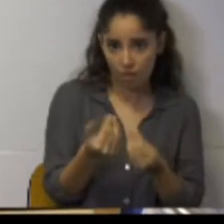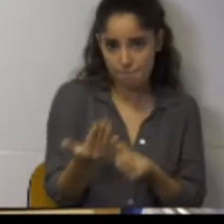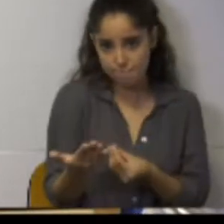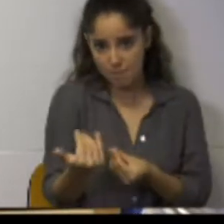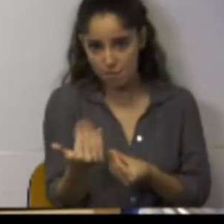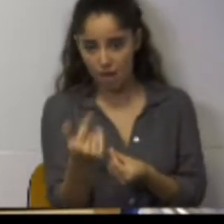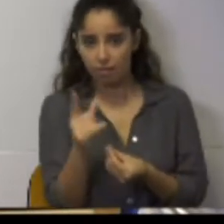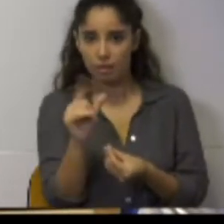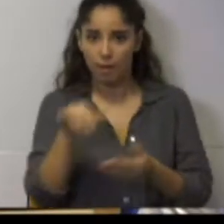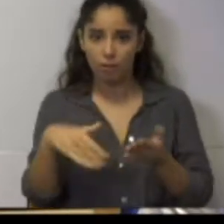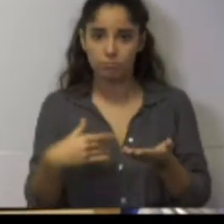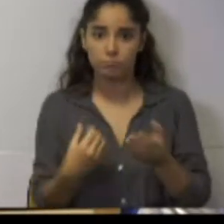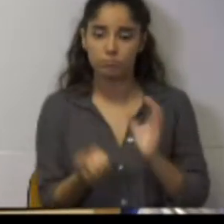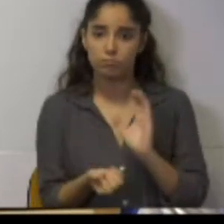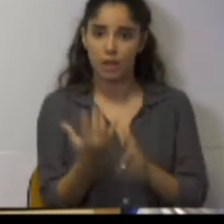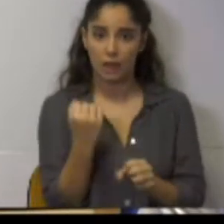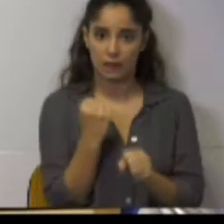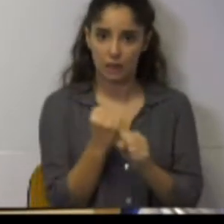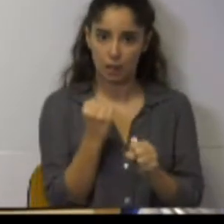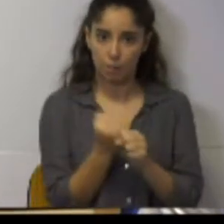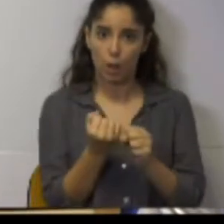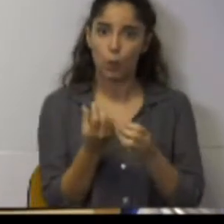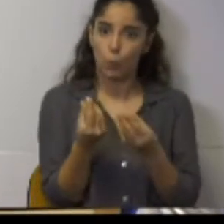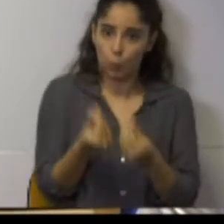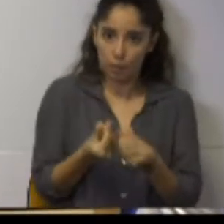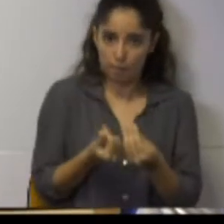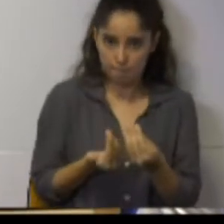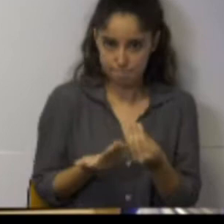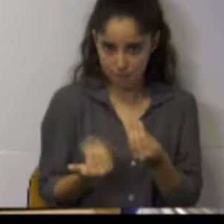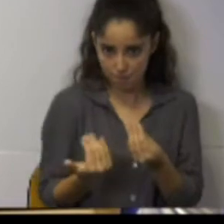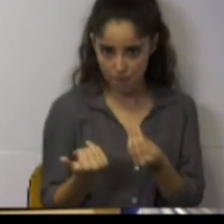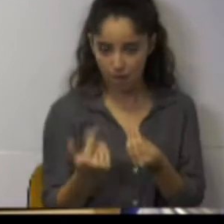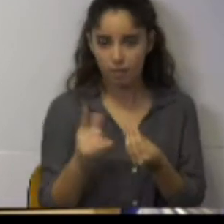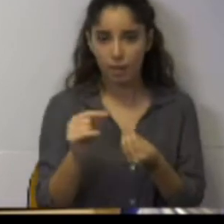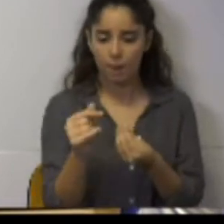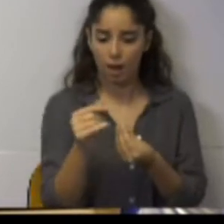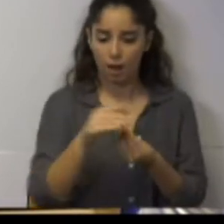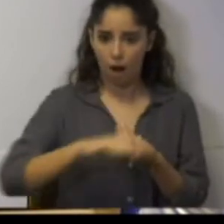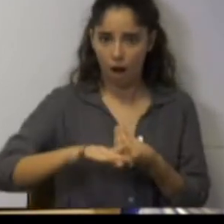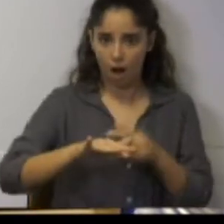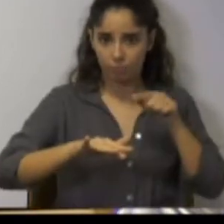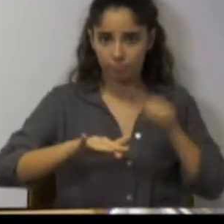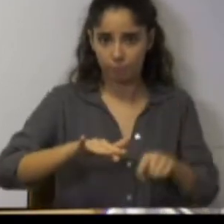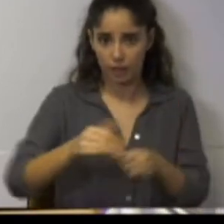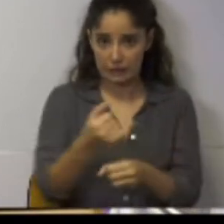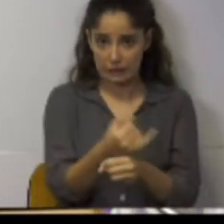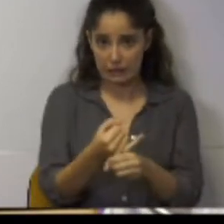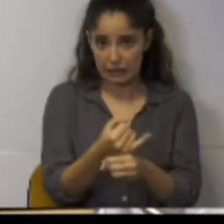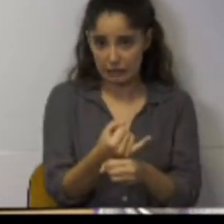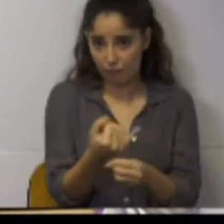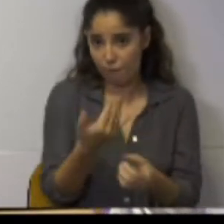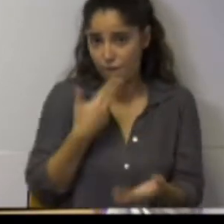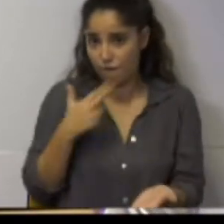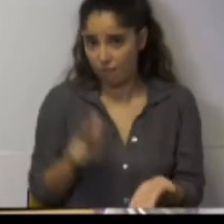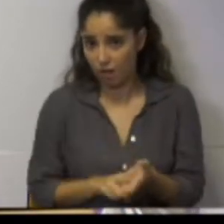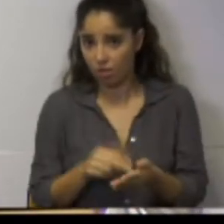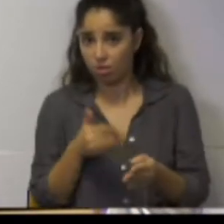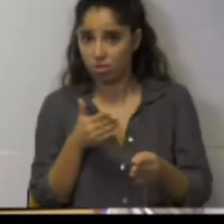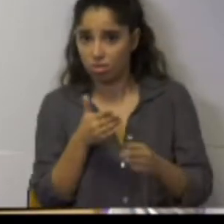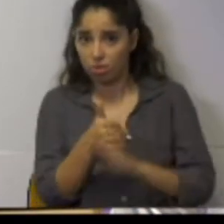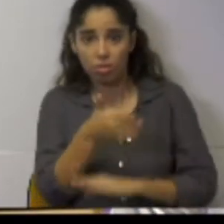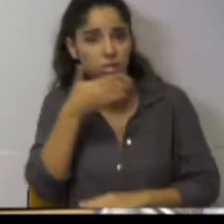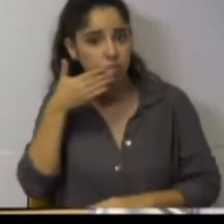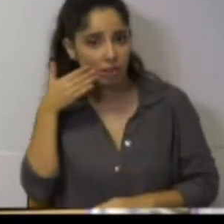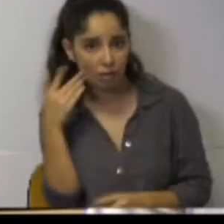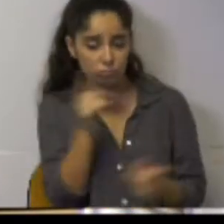criar empregos qualificados. Temos a questão, numa região como a nossa, insular, a questão das acessibilidades, dos